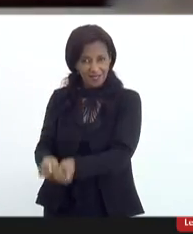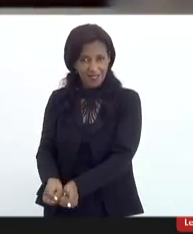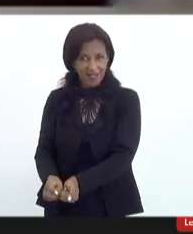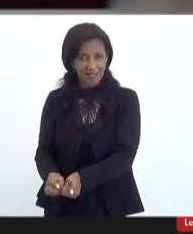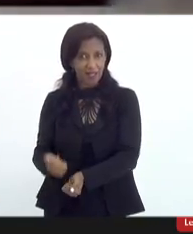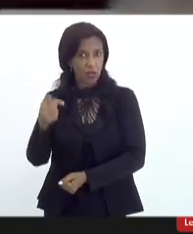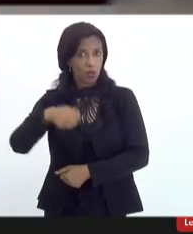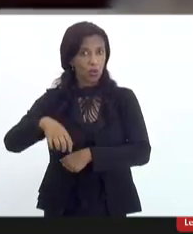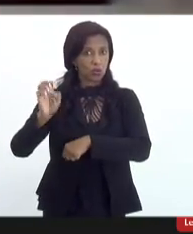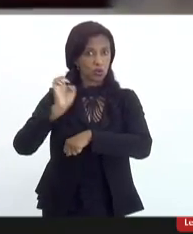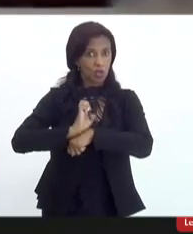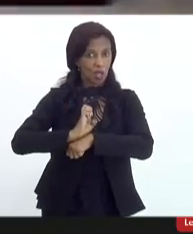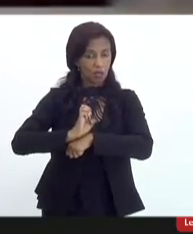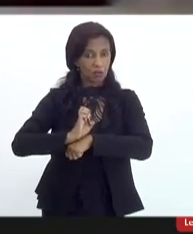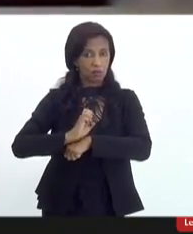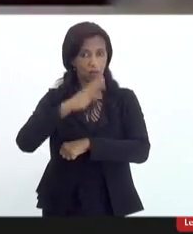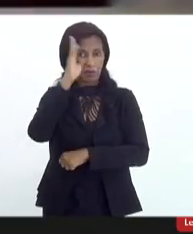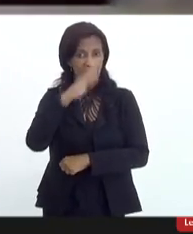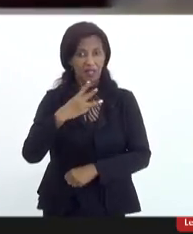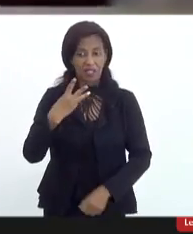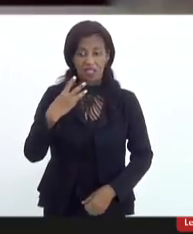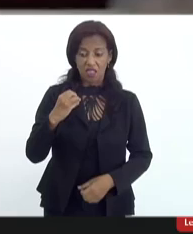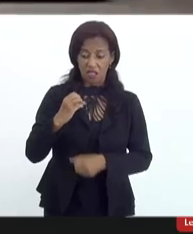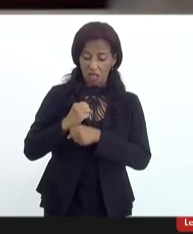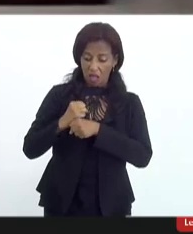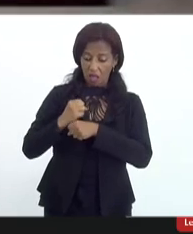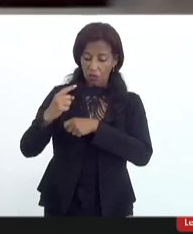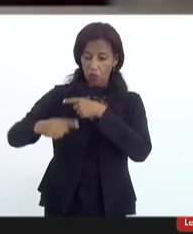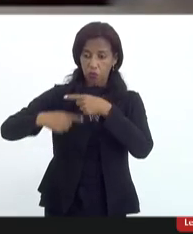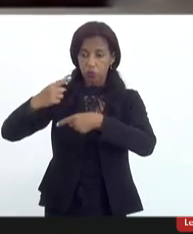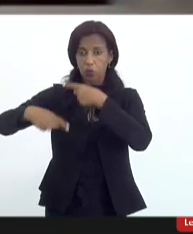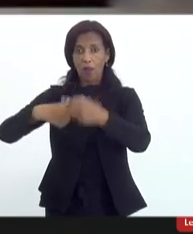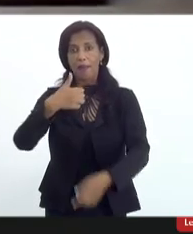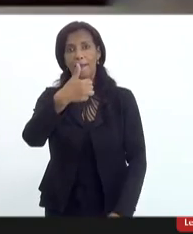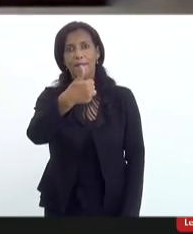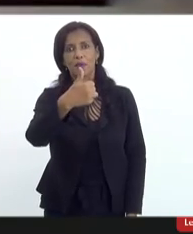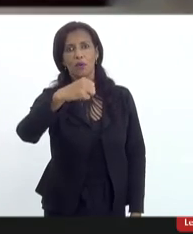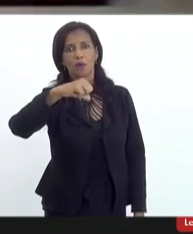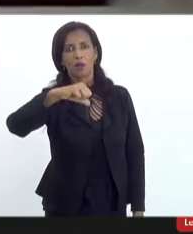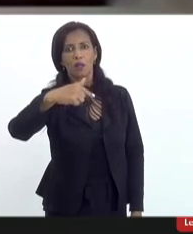Estado brasileiro 30 anos depois, em 1978.